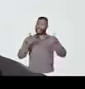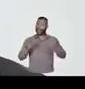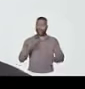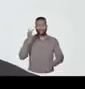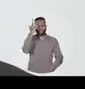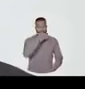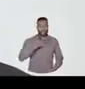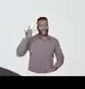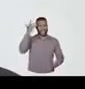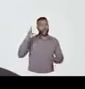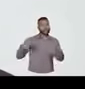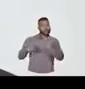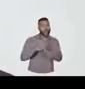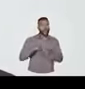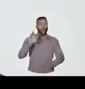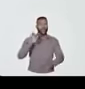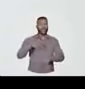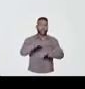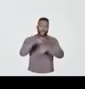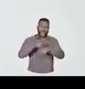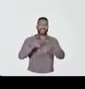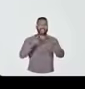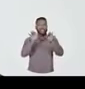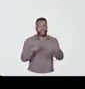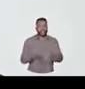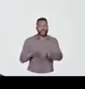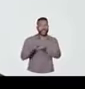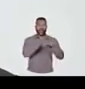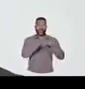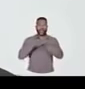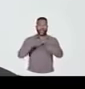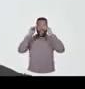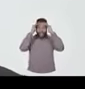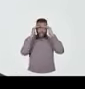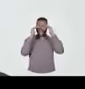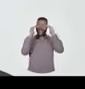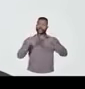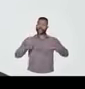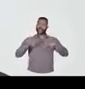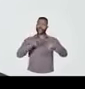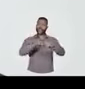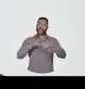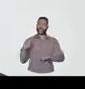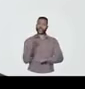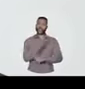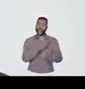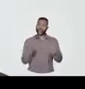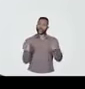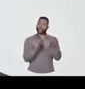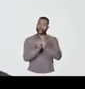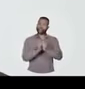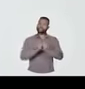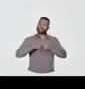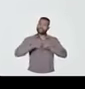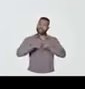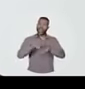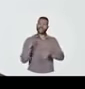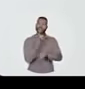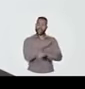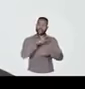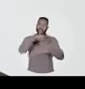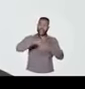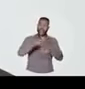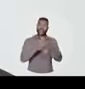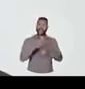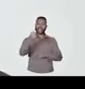É a luta de Lula por um país mais digno, com mais igualdade e respeito. Por isso, estamos juntos nessa caminhada e vamos vencer essa